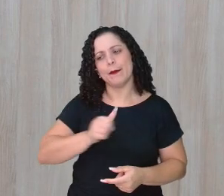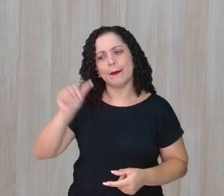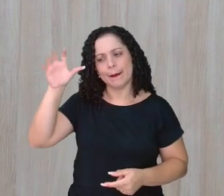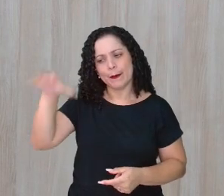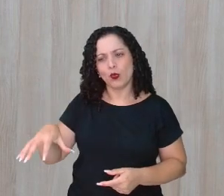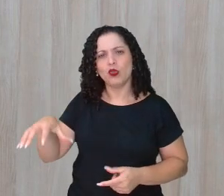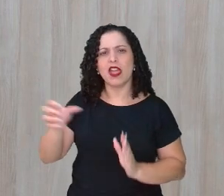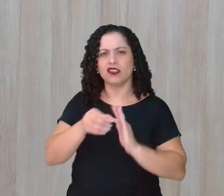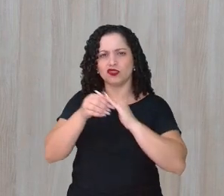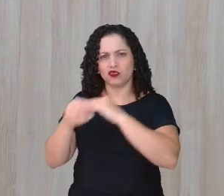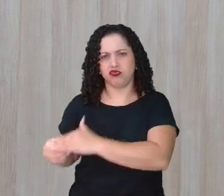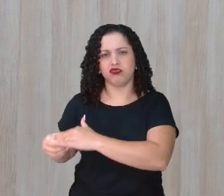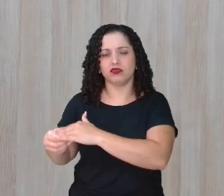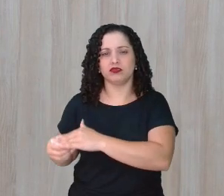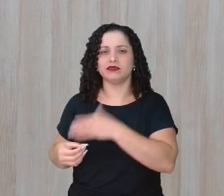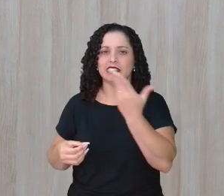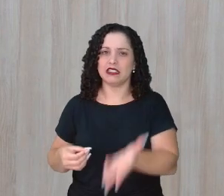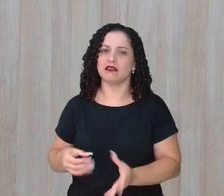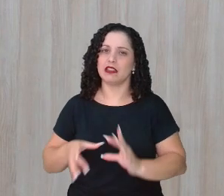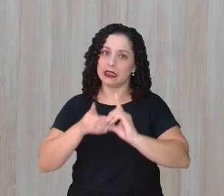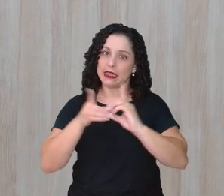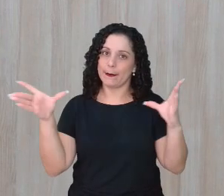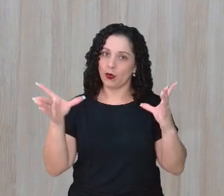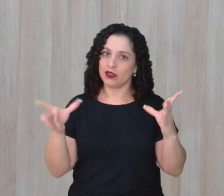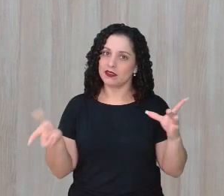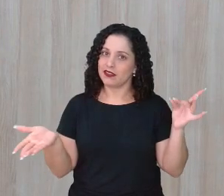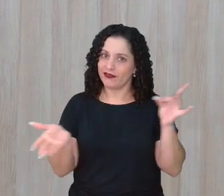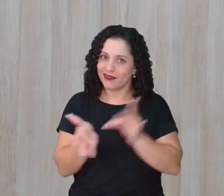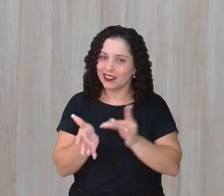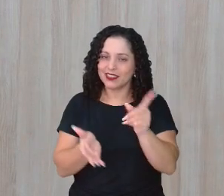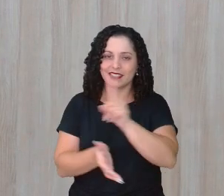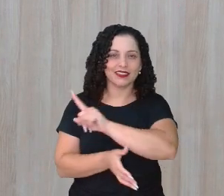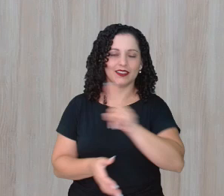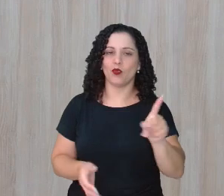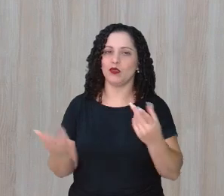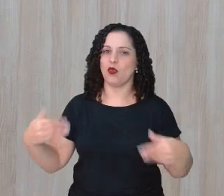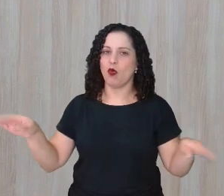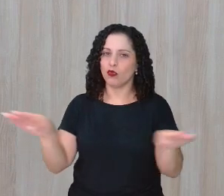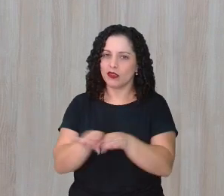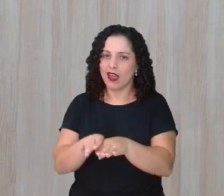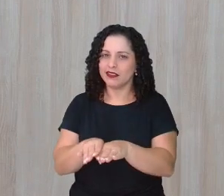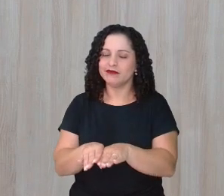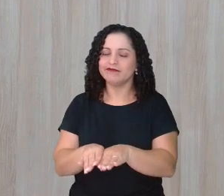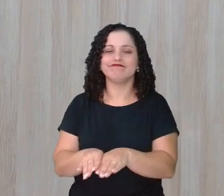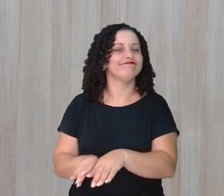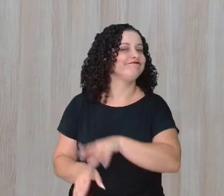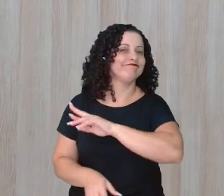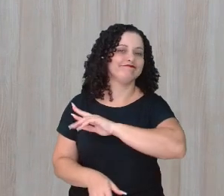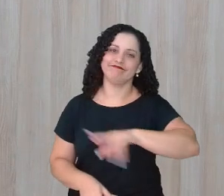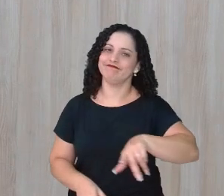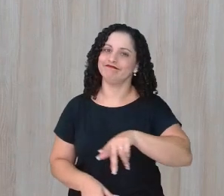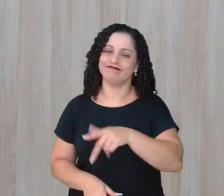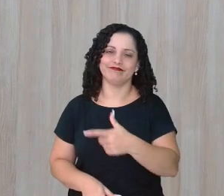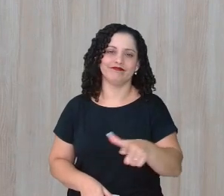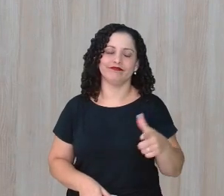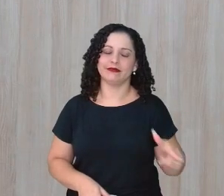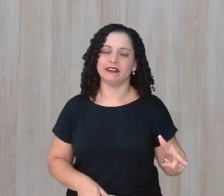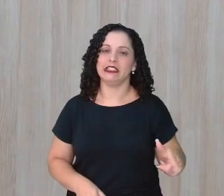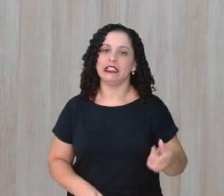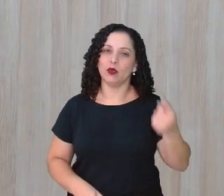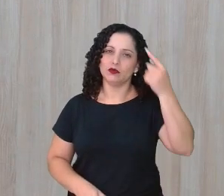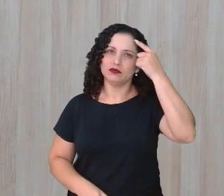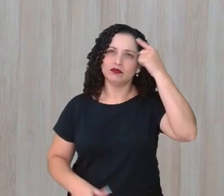isso não era uma democracia de verdade, né? Isso não era uma igualdade de verdade. Então a gente reflete, né?